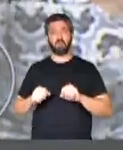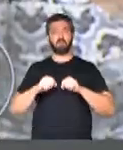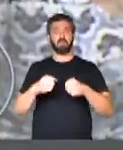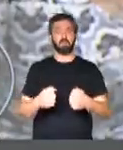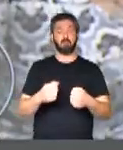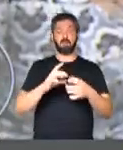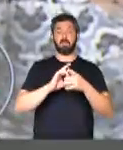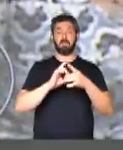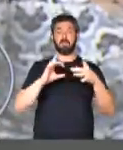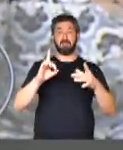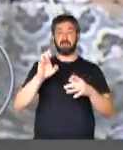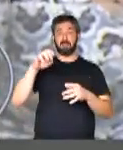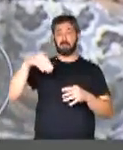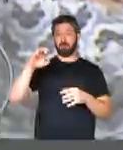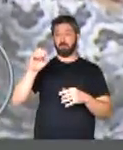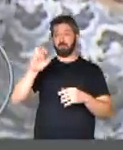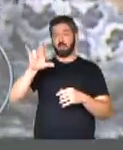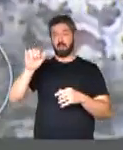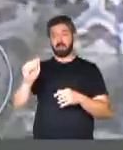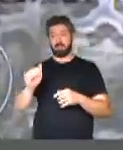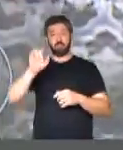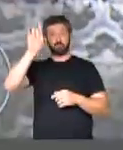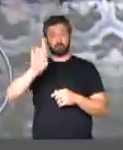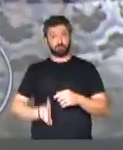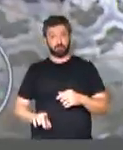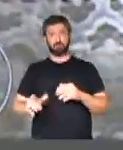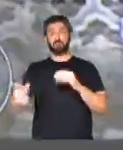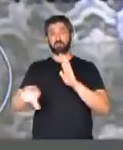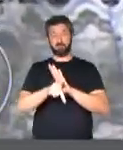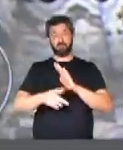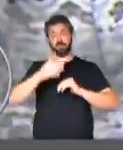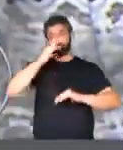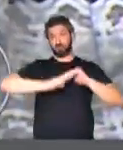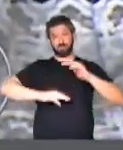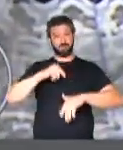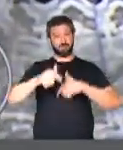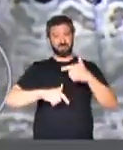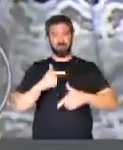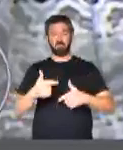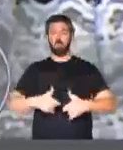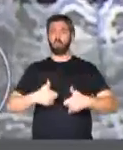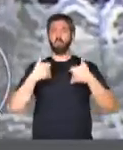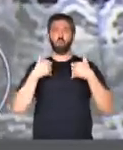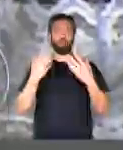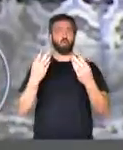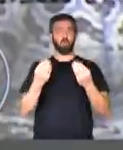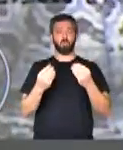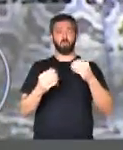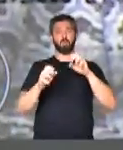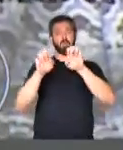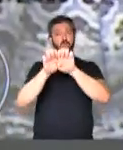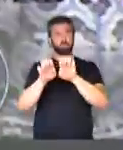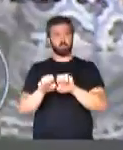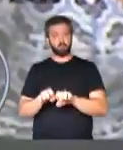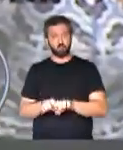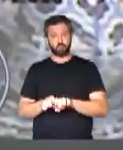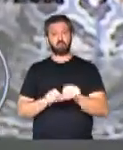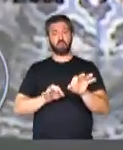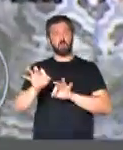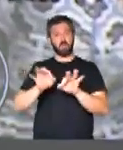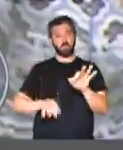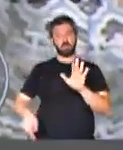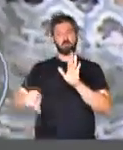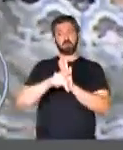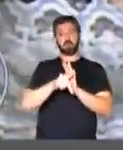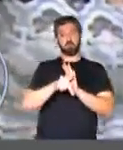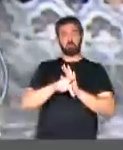defesa da democracia, em defesa dos direitos dos trabalhadores. É uma categoria que orgulha a estrutura e a